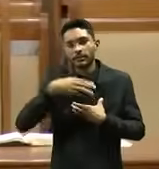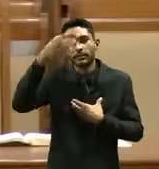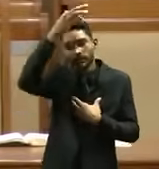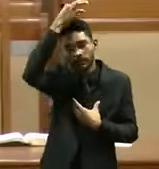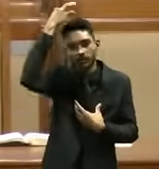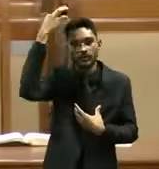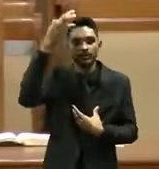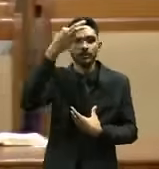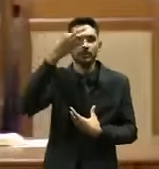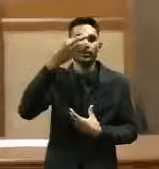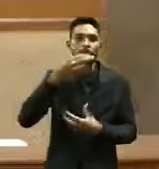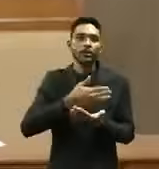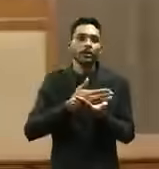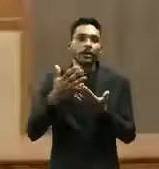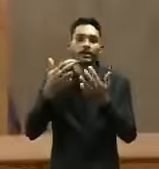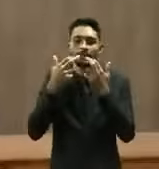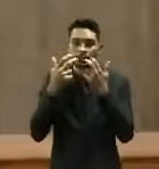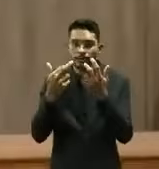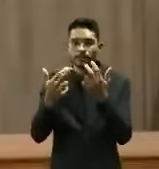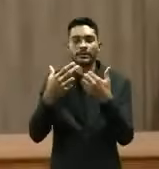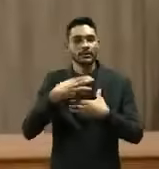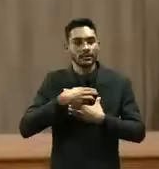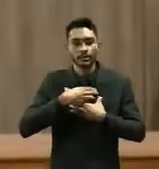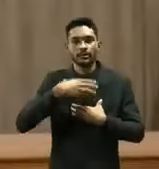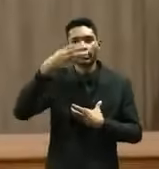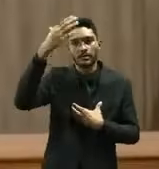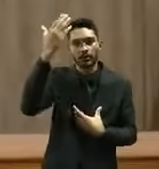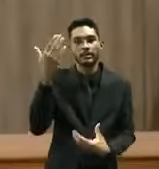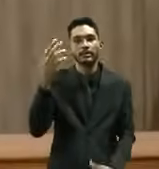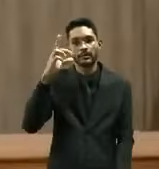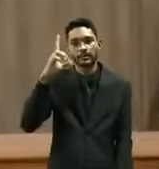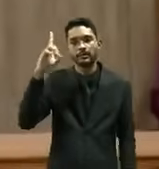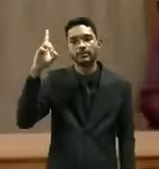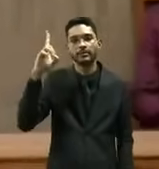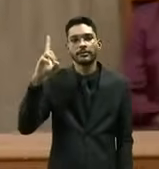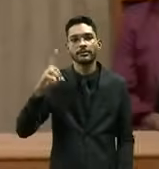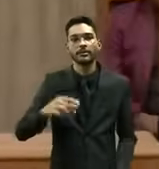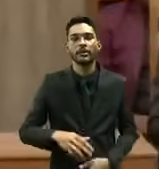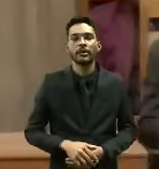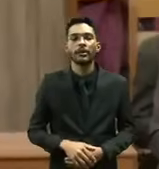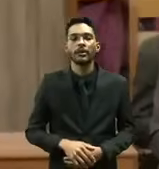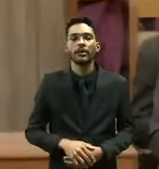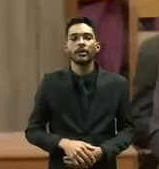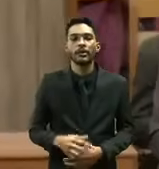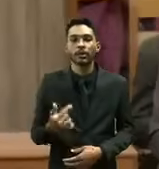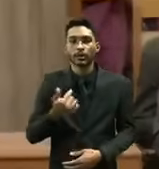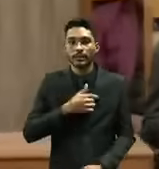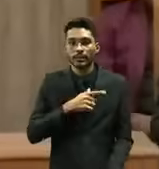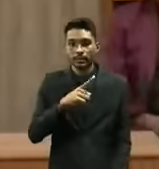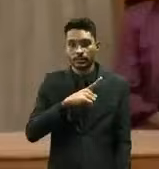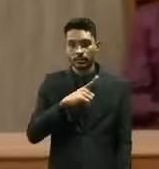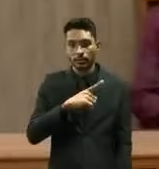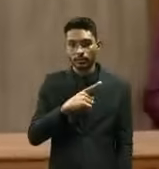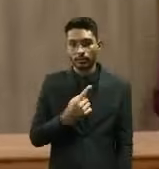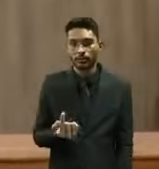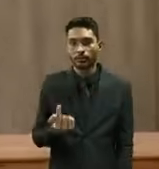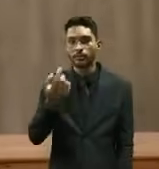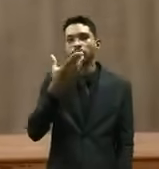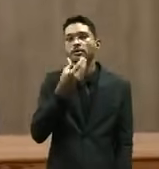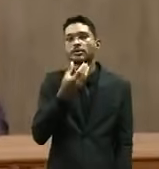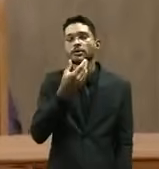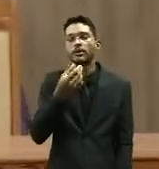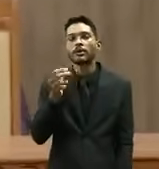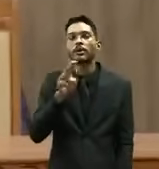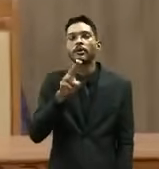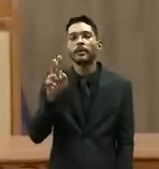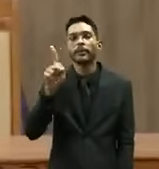estranhas nós temos por exemplo um homem chamado Pedro gudino que esse homem ele era